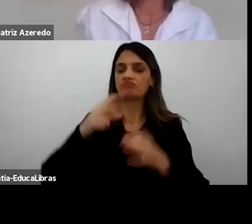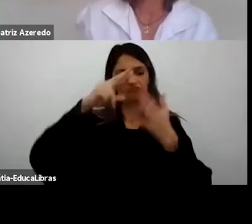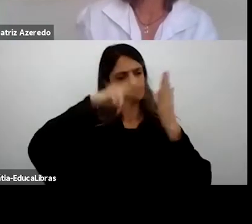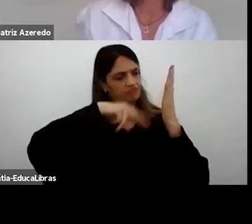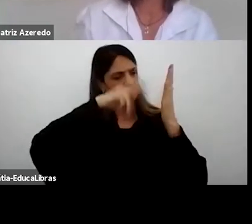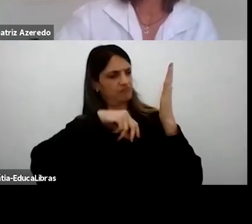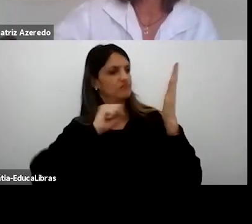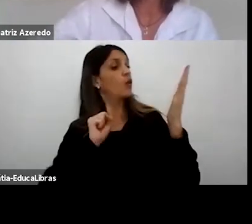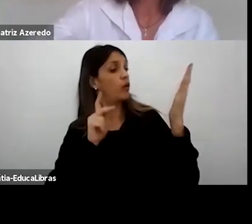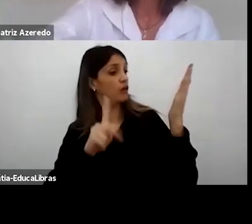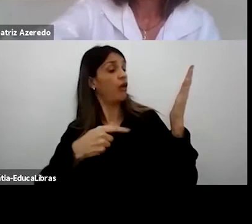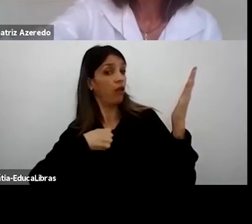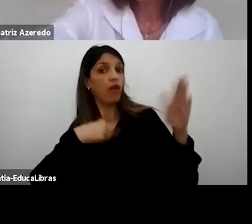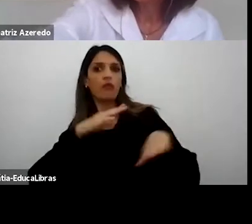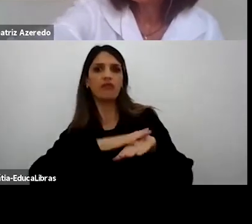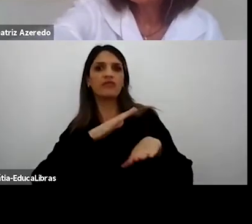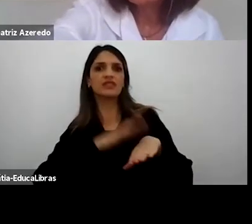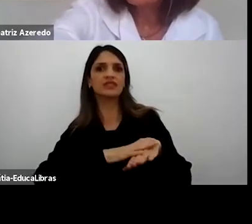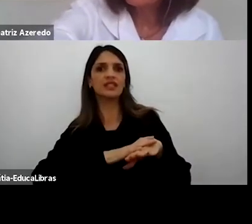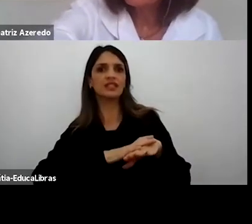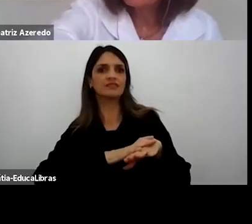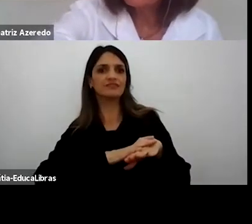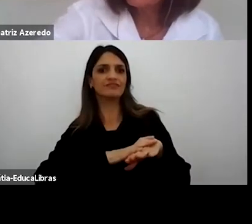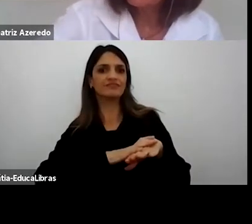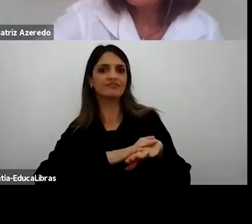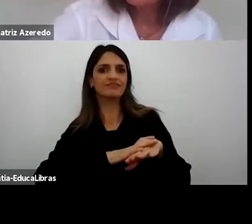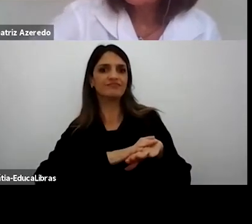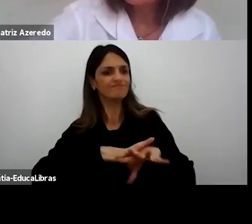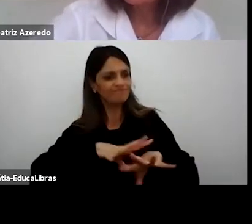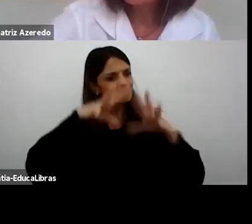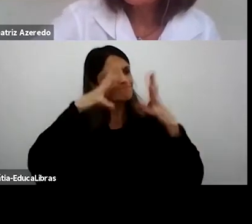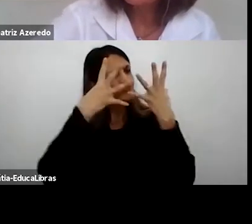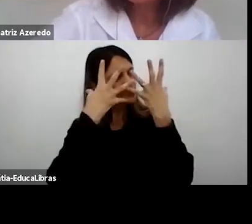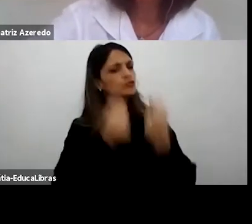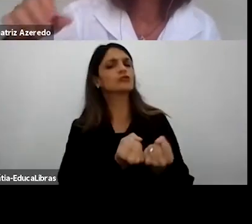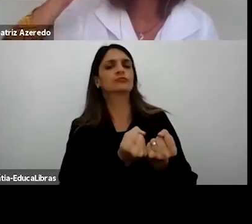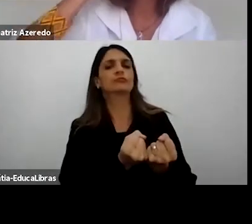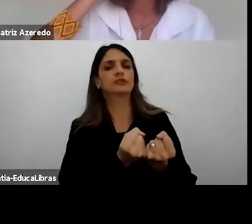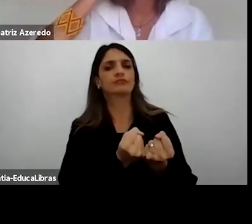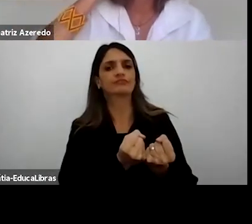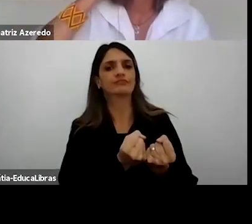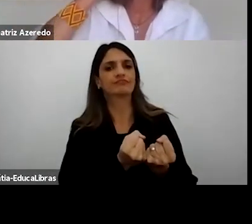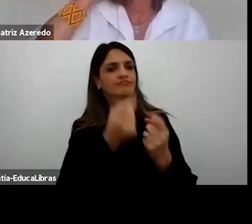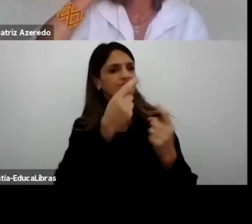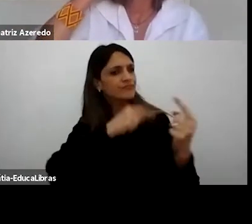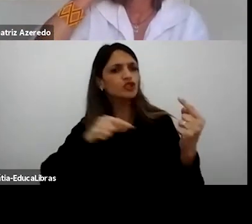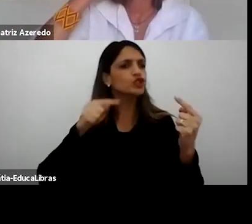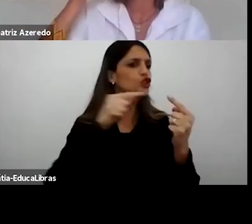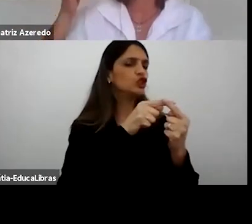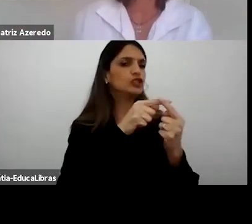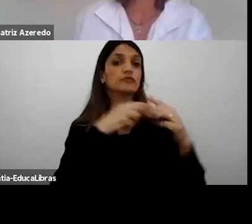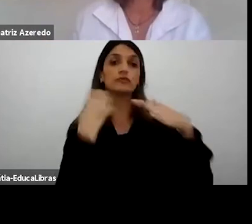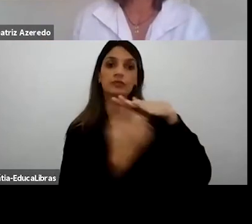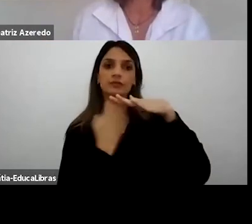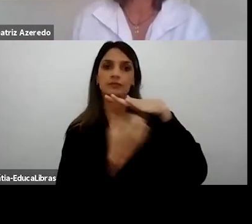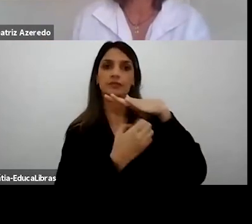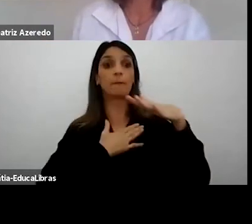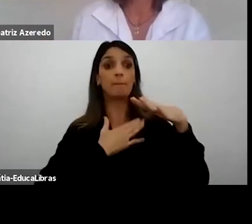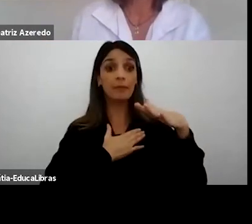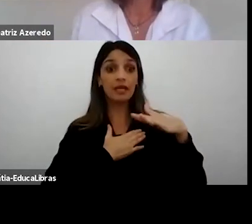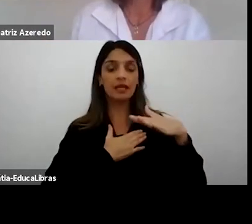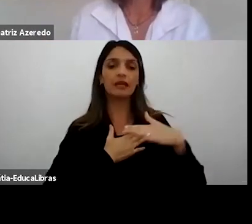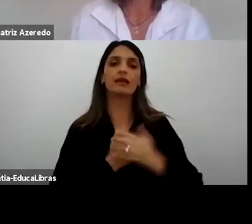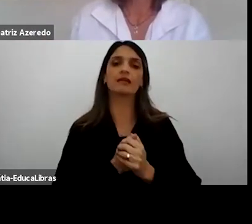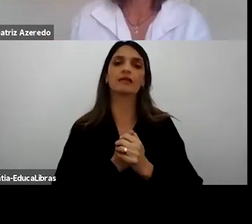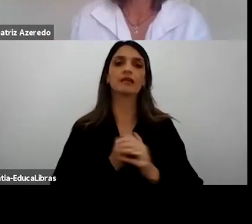que eu vou fazer e assumir isso como meta no planejamento das nossas organizações, para que a gente tenha num prazo